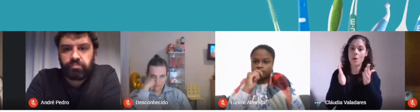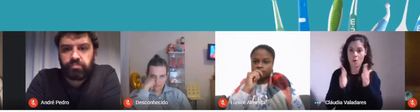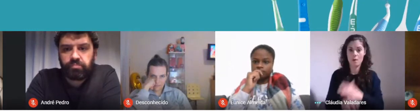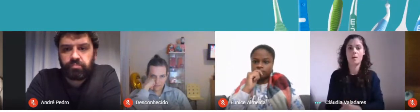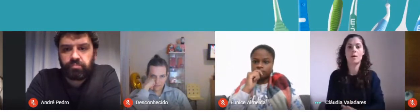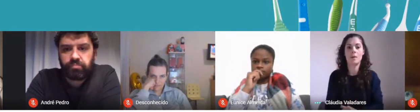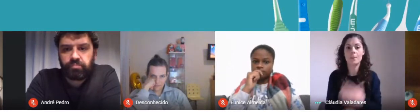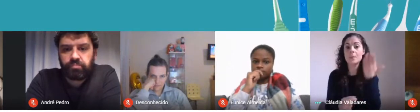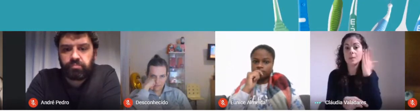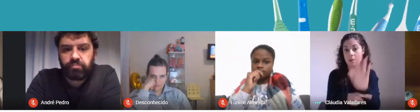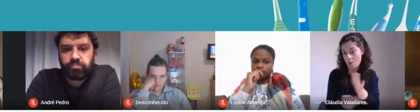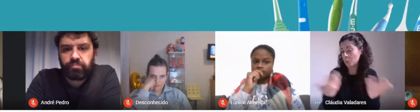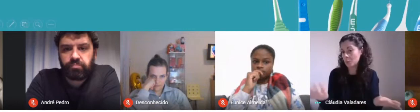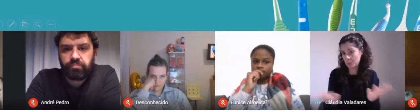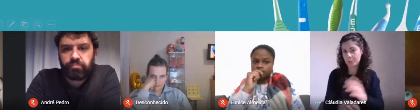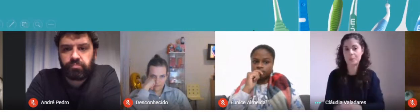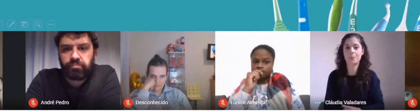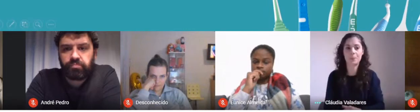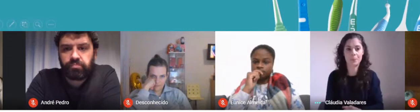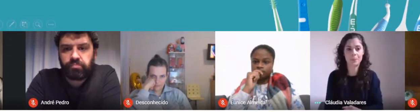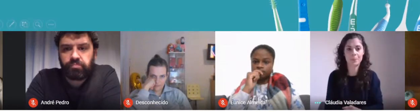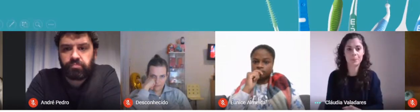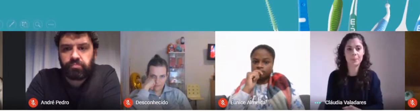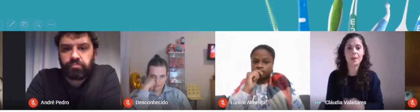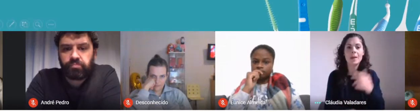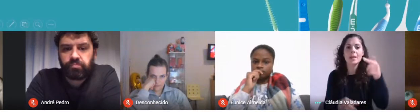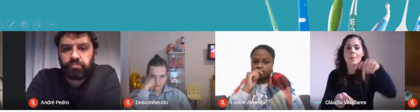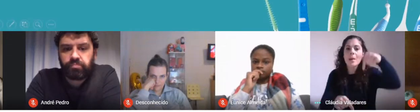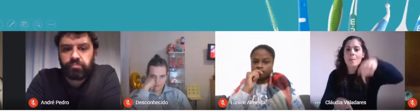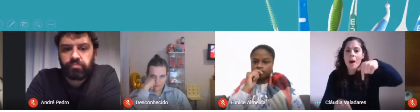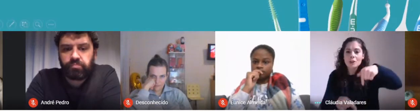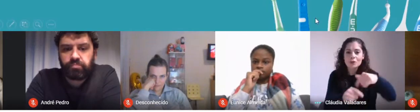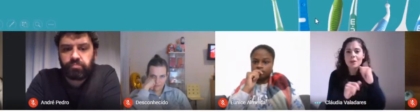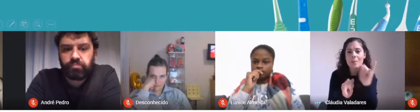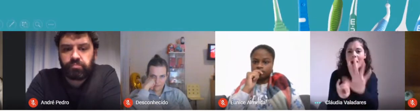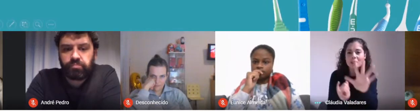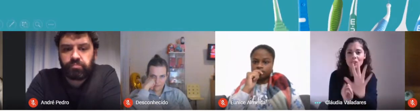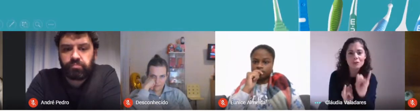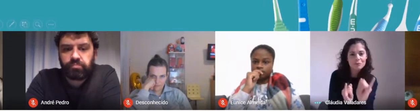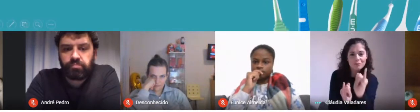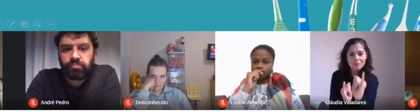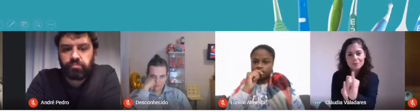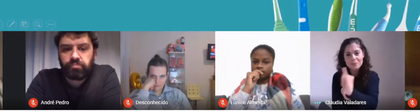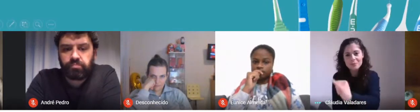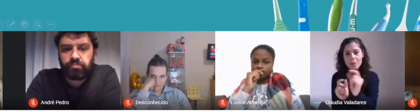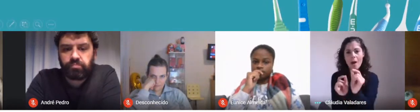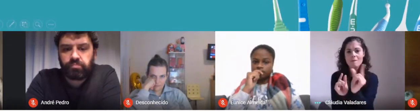Por exemplo, como estão aqui em baixo, existem os vários tamanhos nesta fotografia.